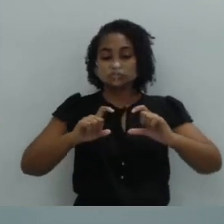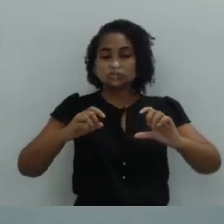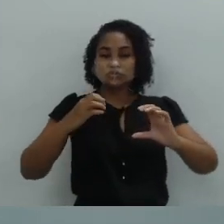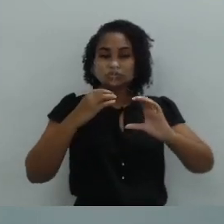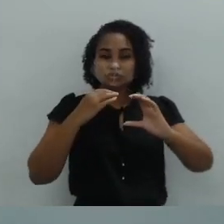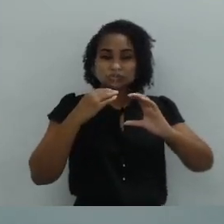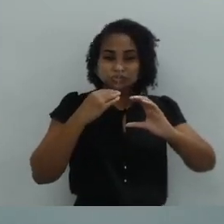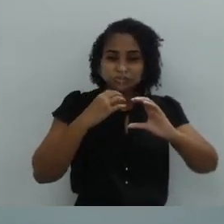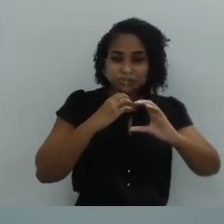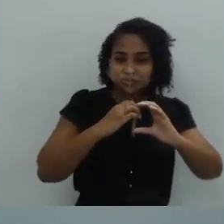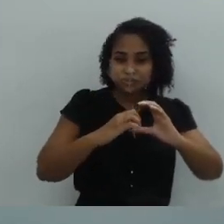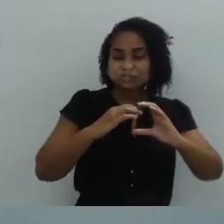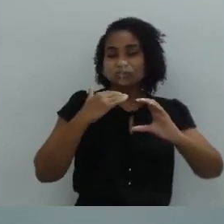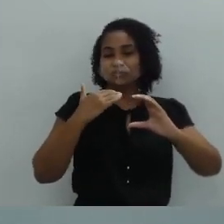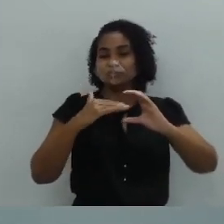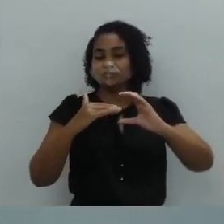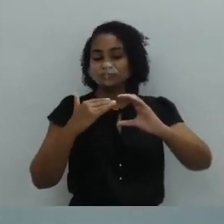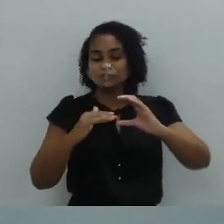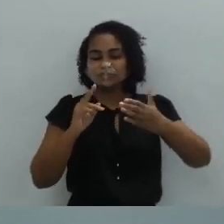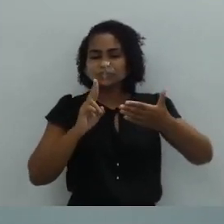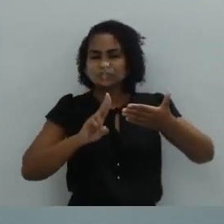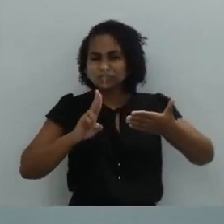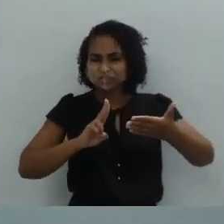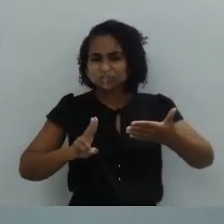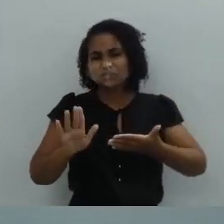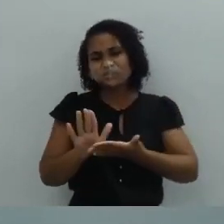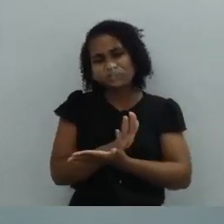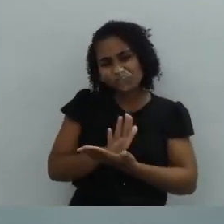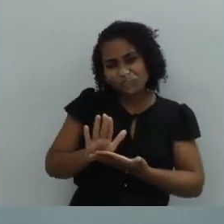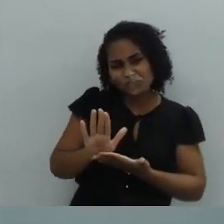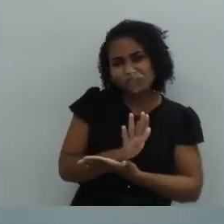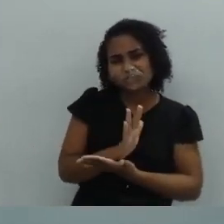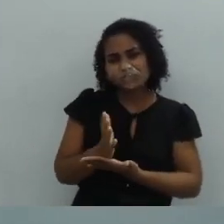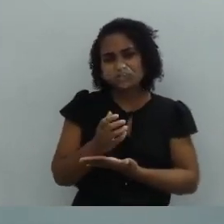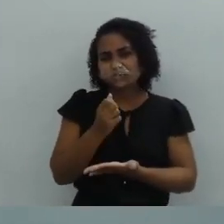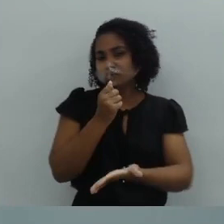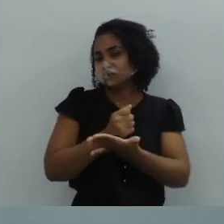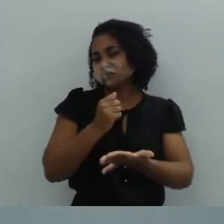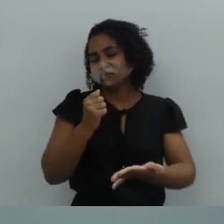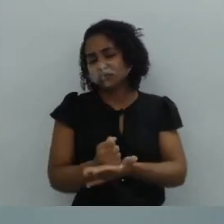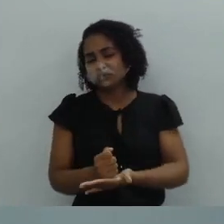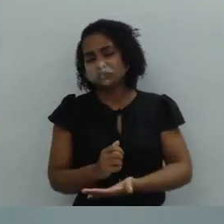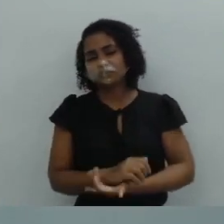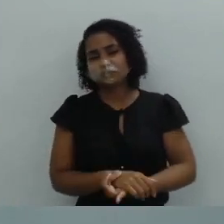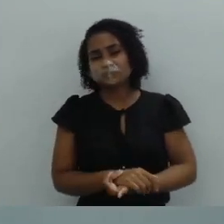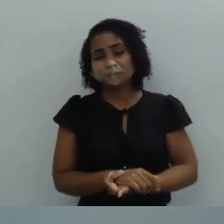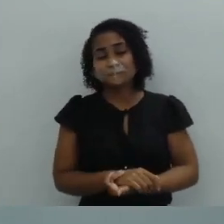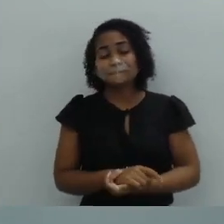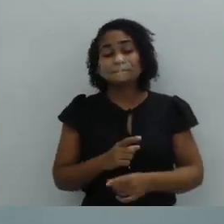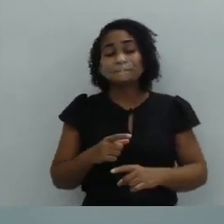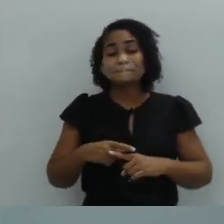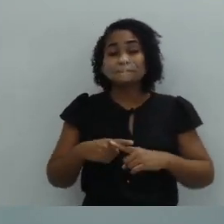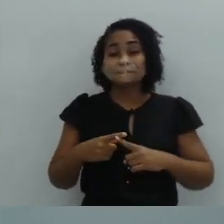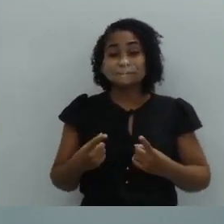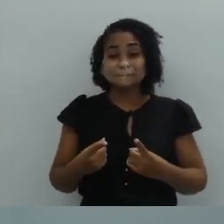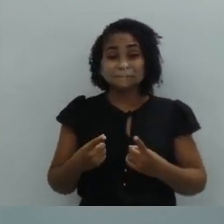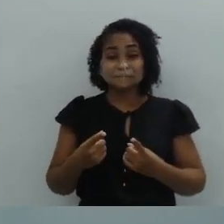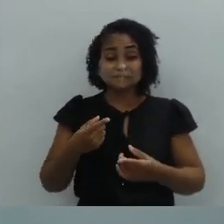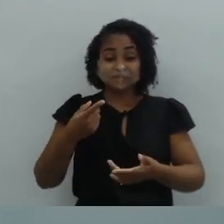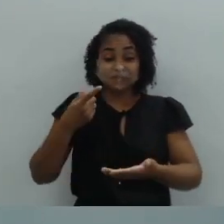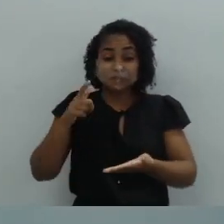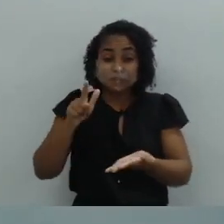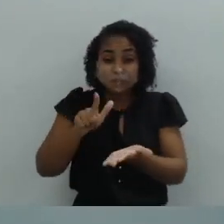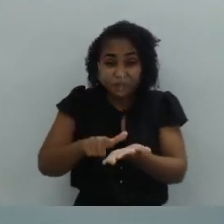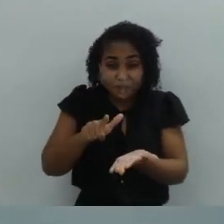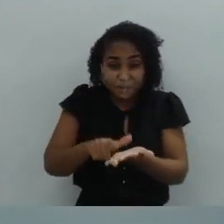pessoa, o nome completo e algumas vezes um documento. Já quando a gente vai para o físico, para a